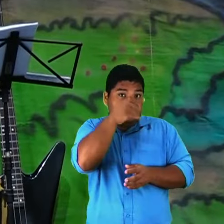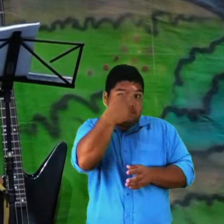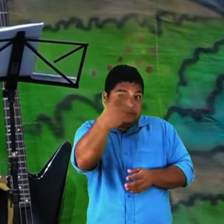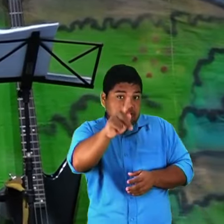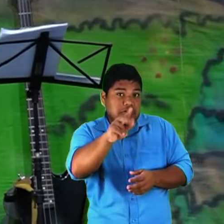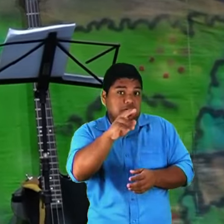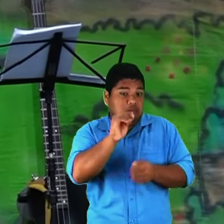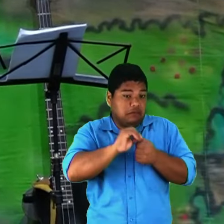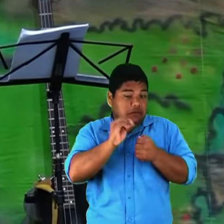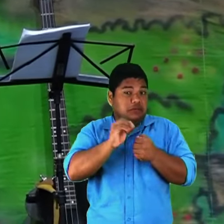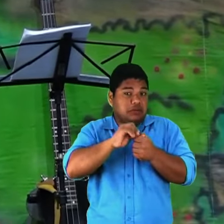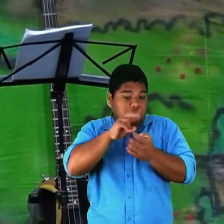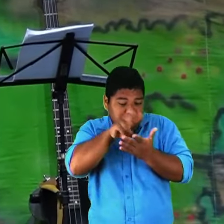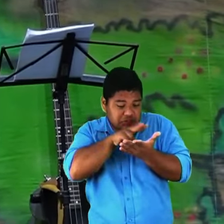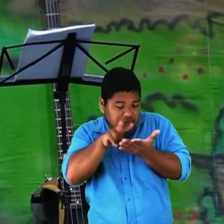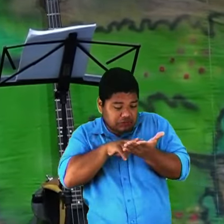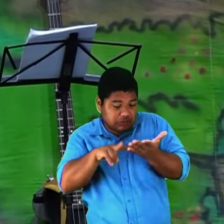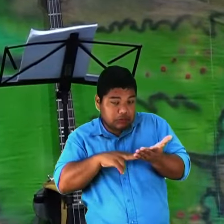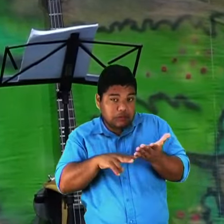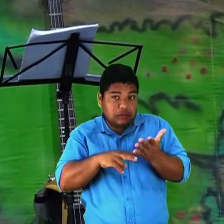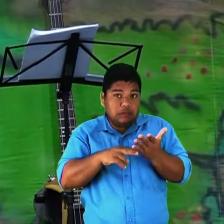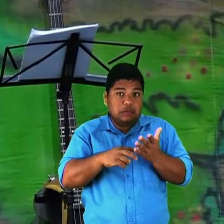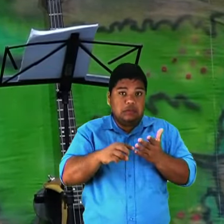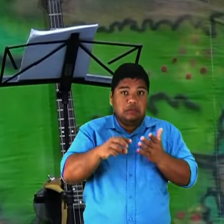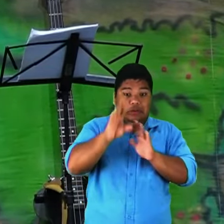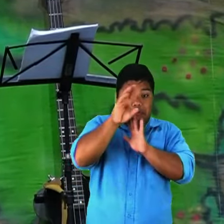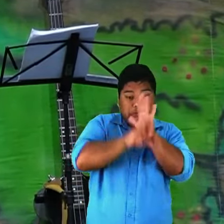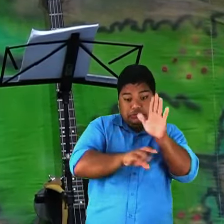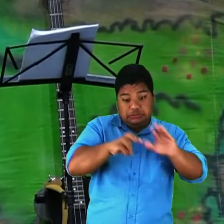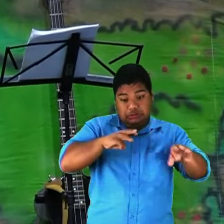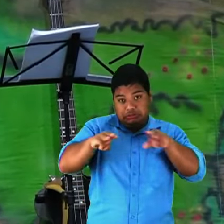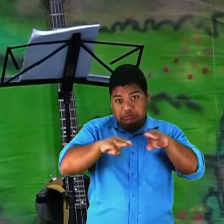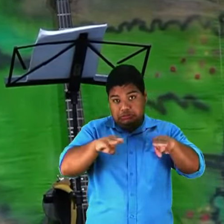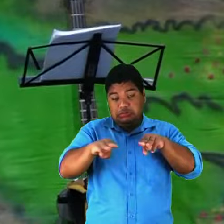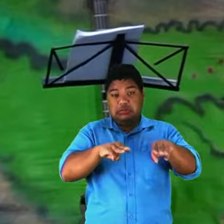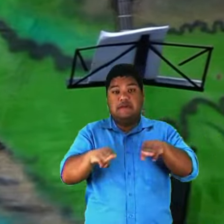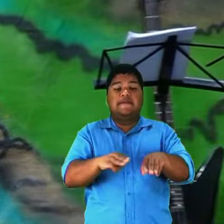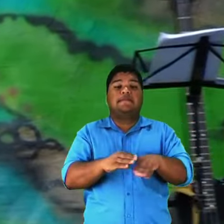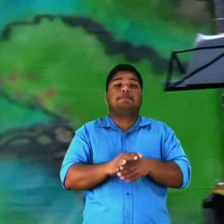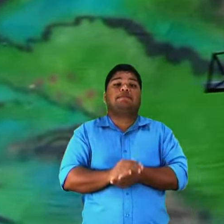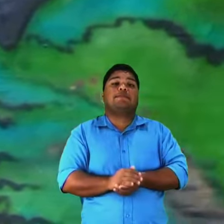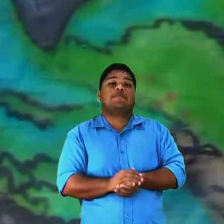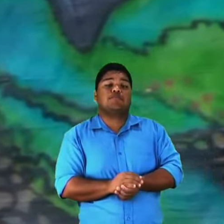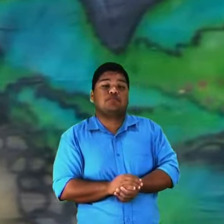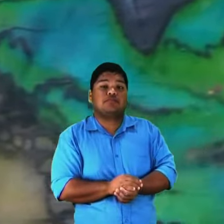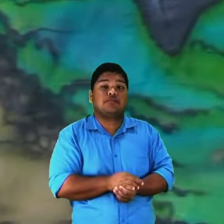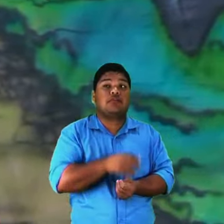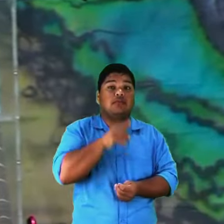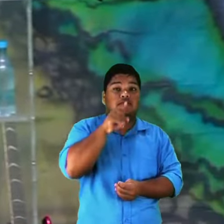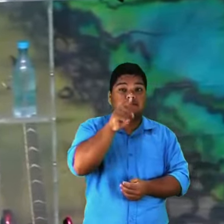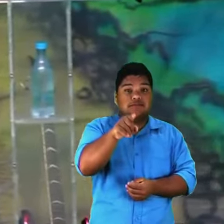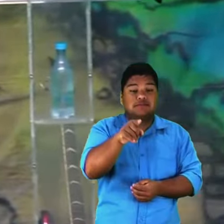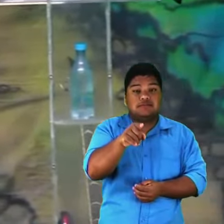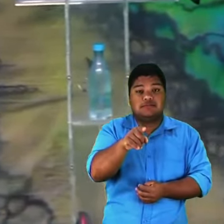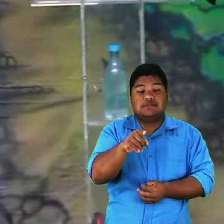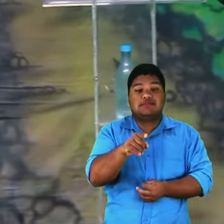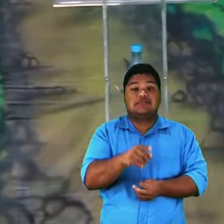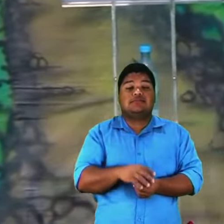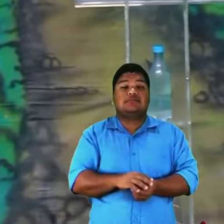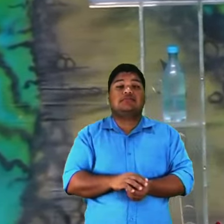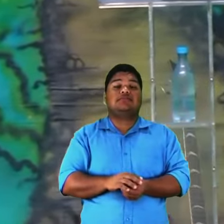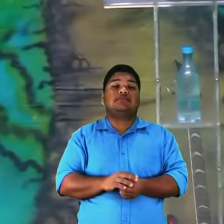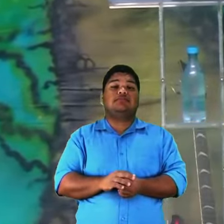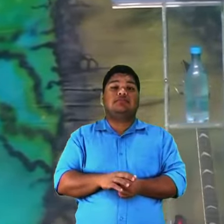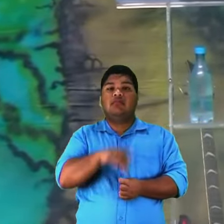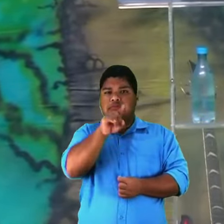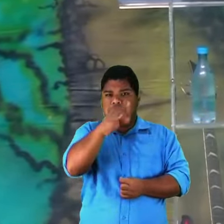de Mateus, que está memorizando os versículos, mas você que está memorizando os versículos, fica muito mais fácil.